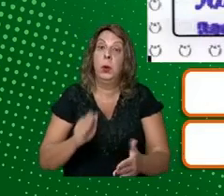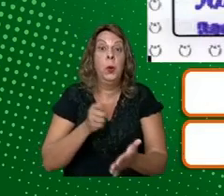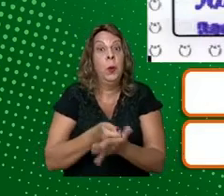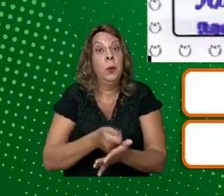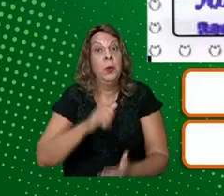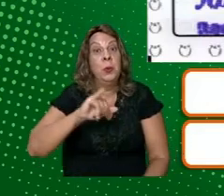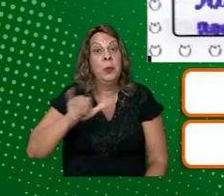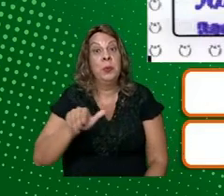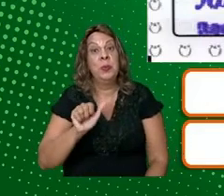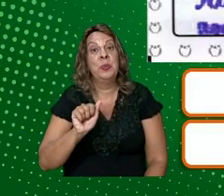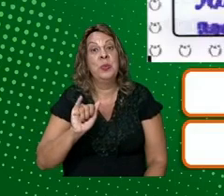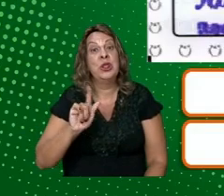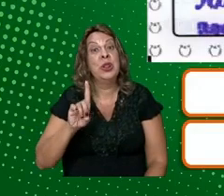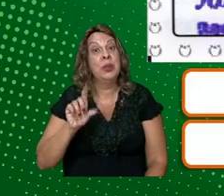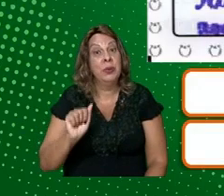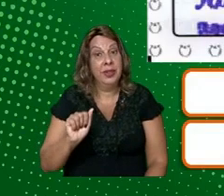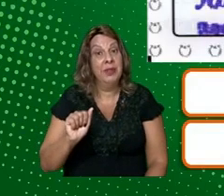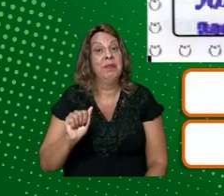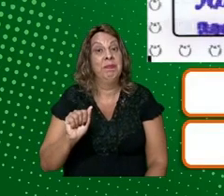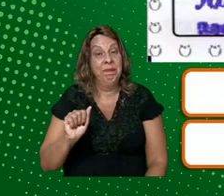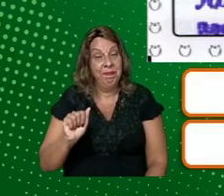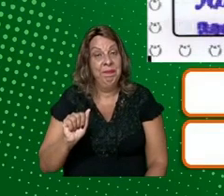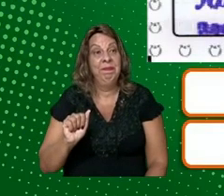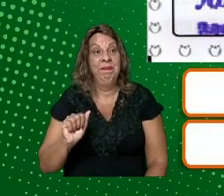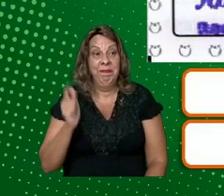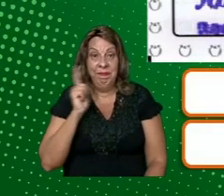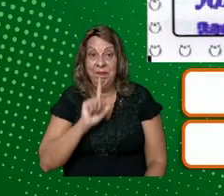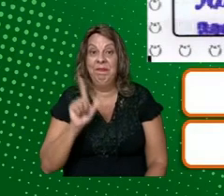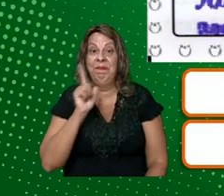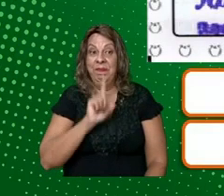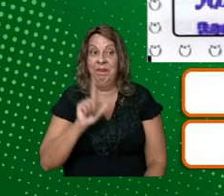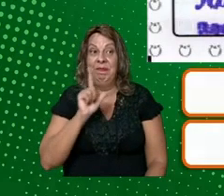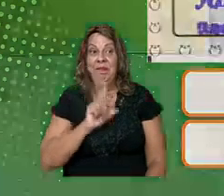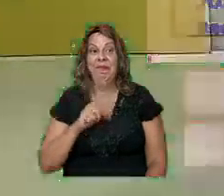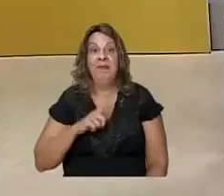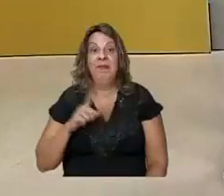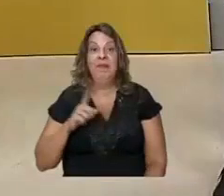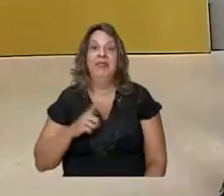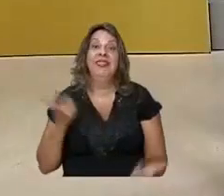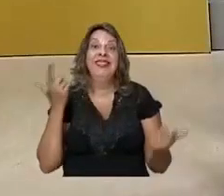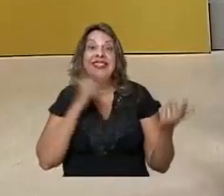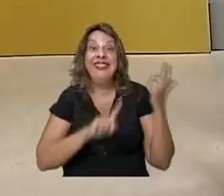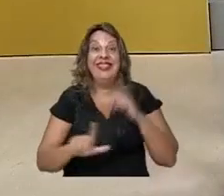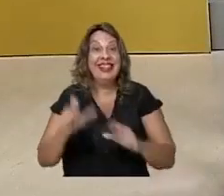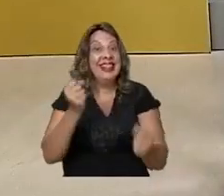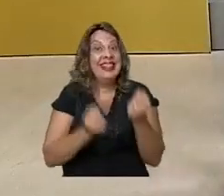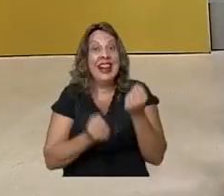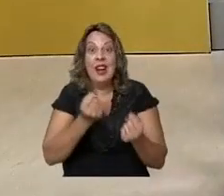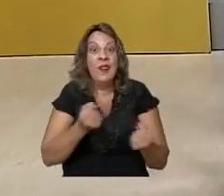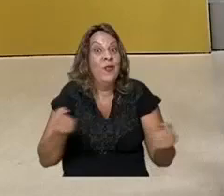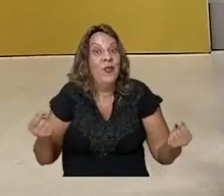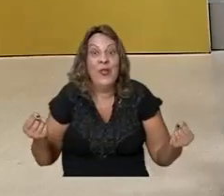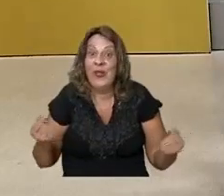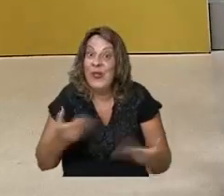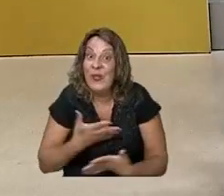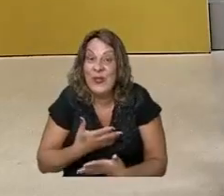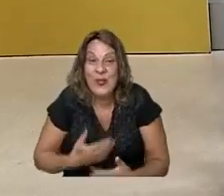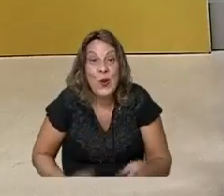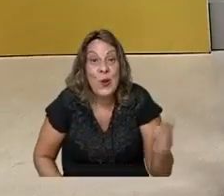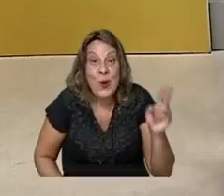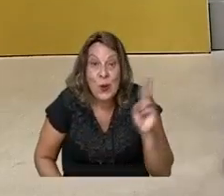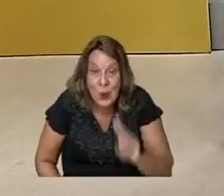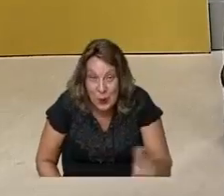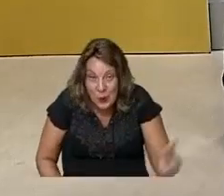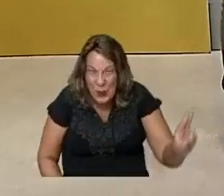Pé Quente lá da Barra dos Coqueiros e leva para casa um Fiat Mobi 0 km.